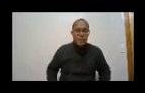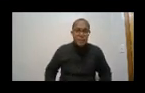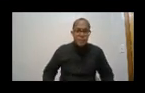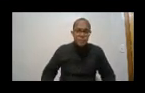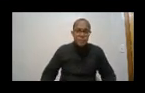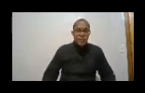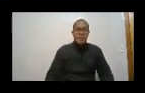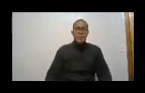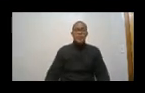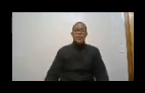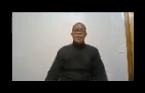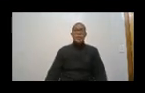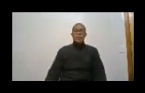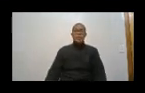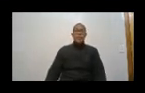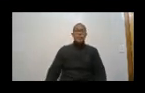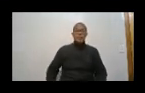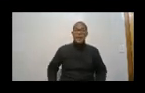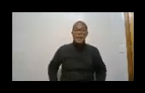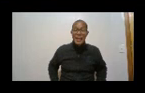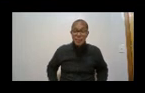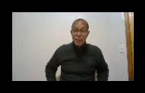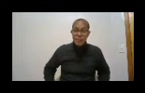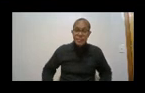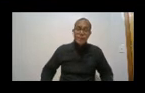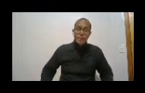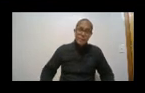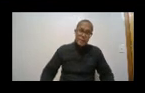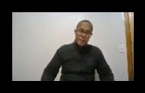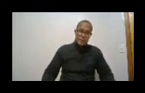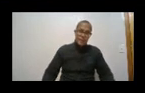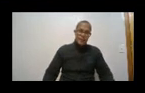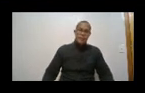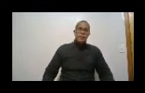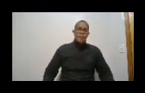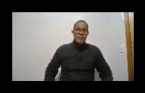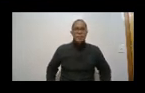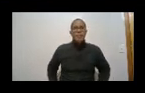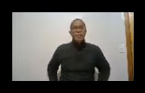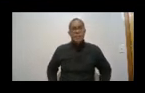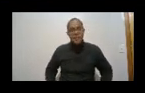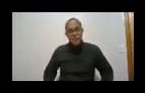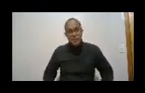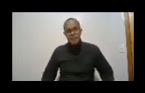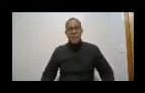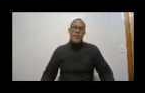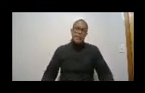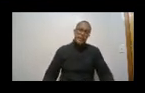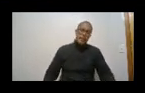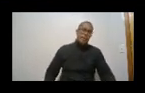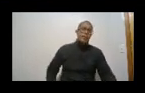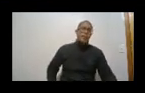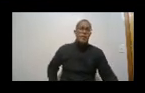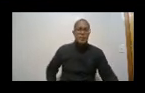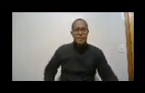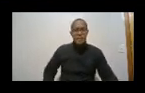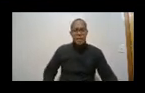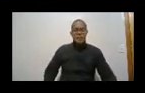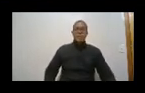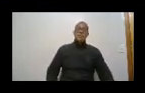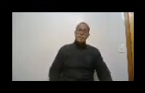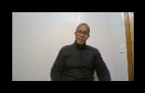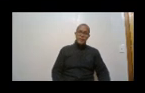vão atuar, tá? Então os principais receptores das drogas, na sua grande maioria, são proteínas, tá? Tem enzima, tem membrana celular, tem canal